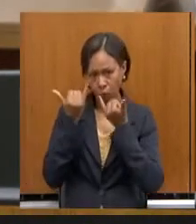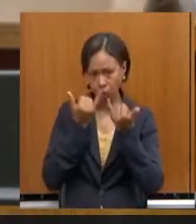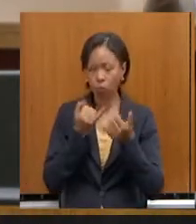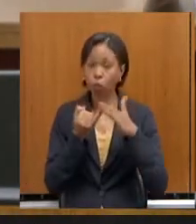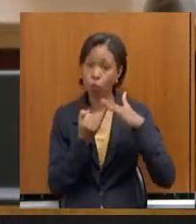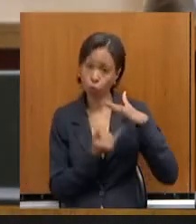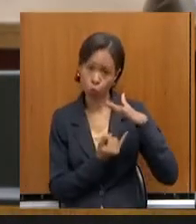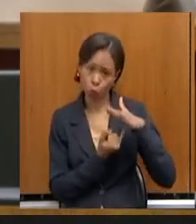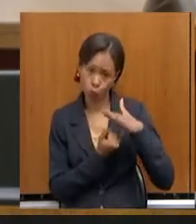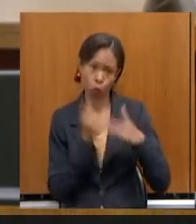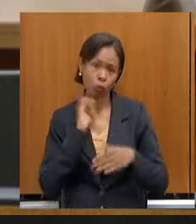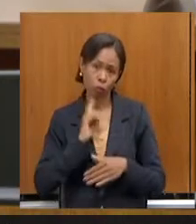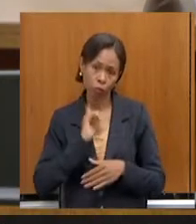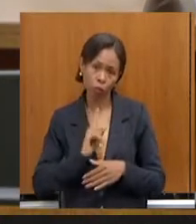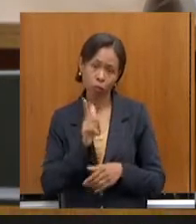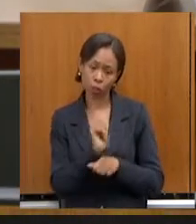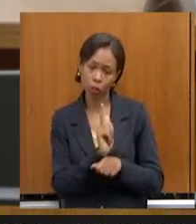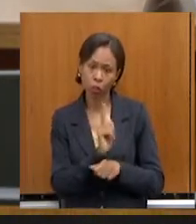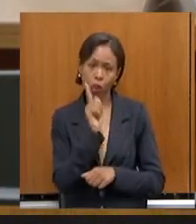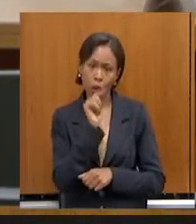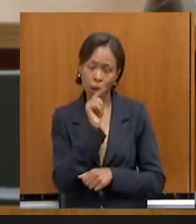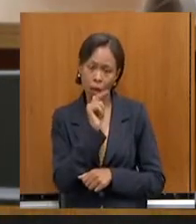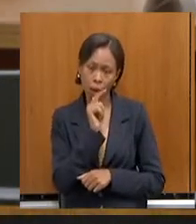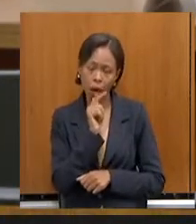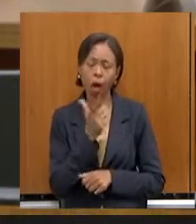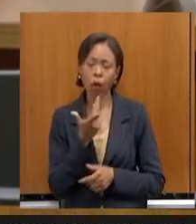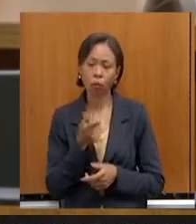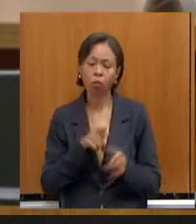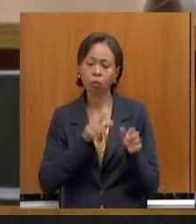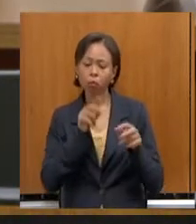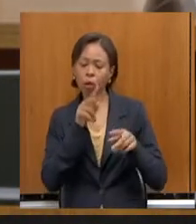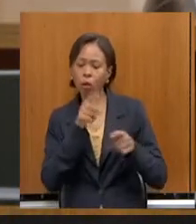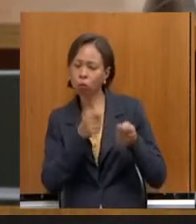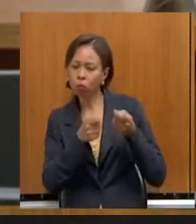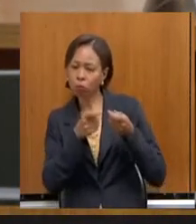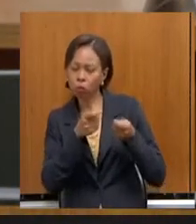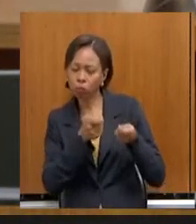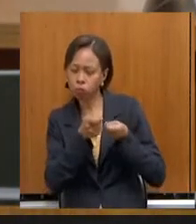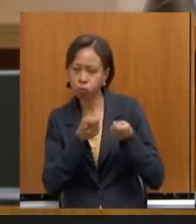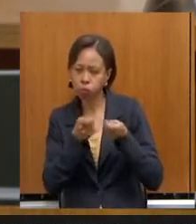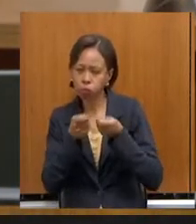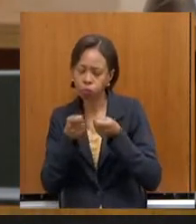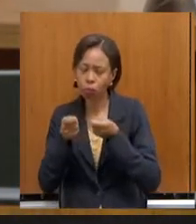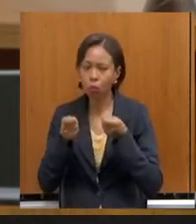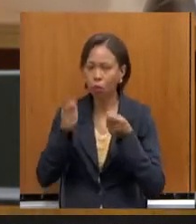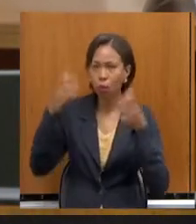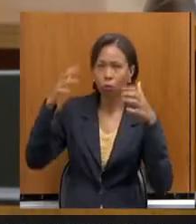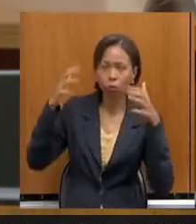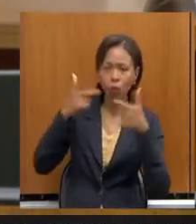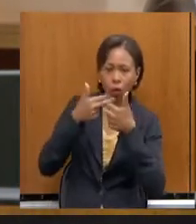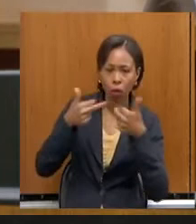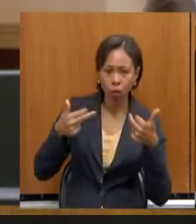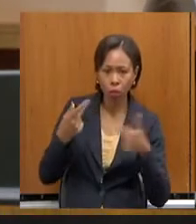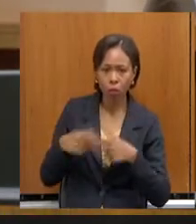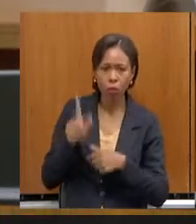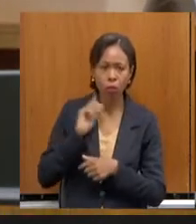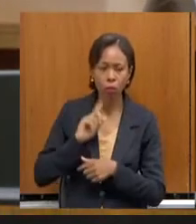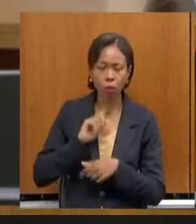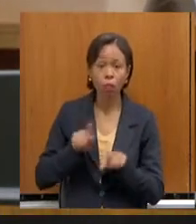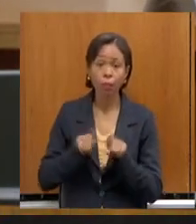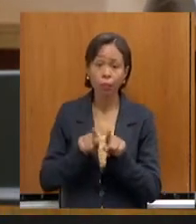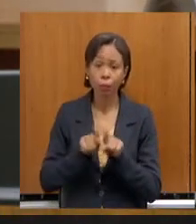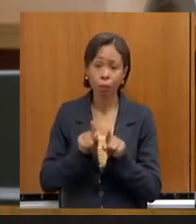pro ver através do monitoramento hidrometeorológico do Estado fazemos também uma avaliação de condição de